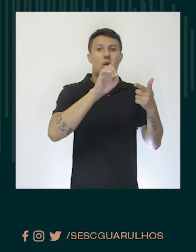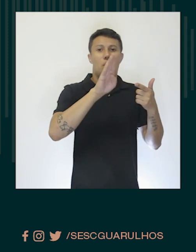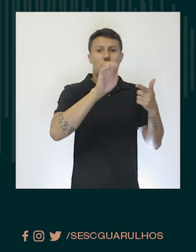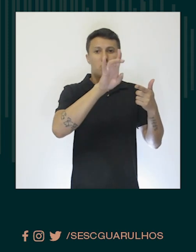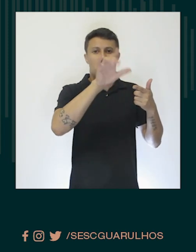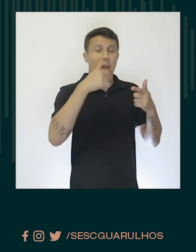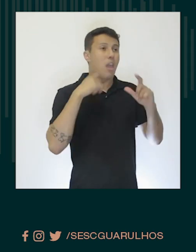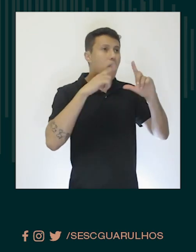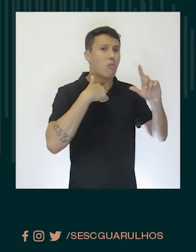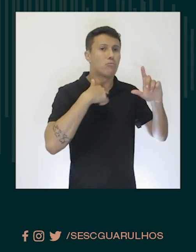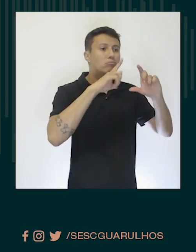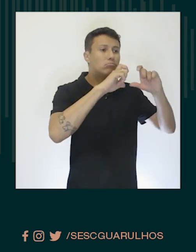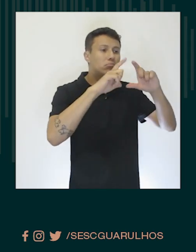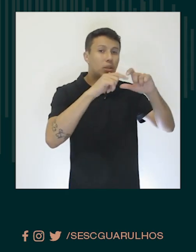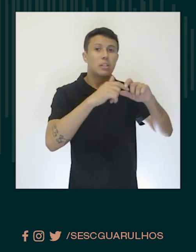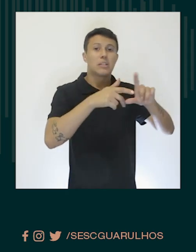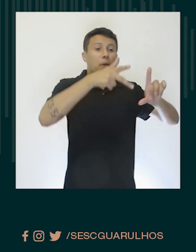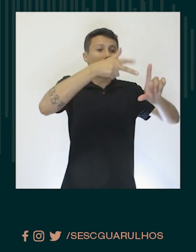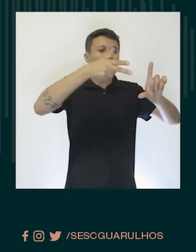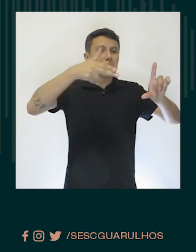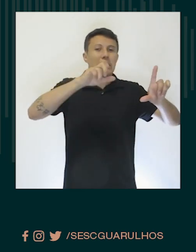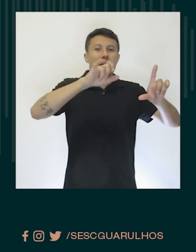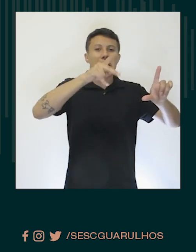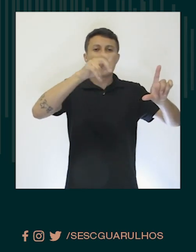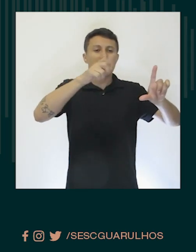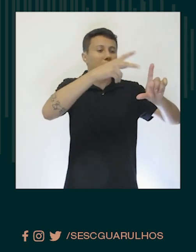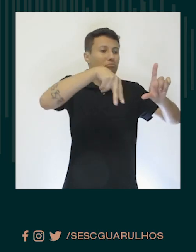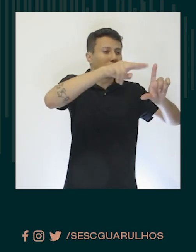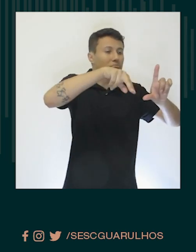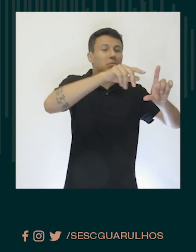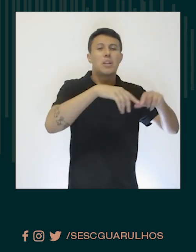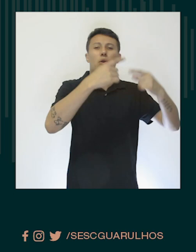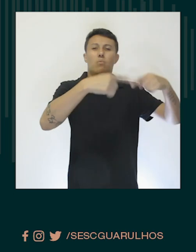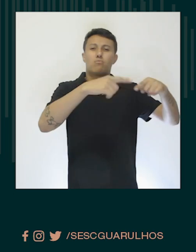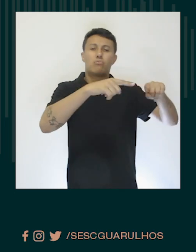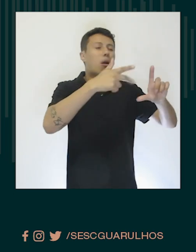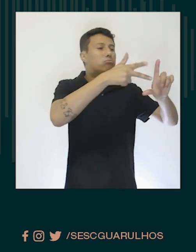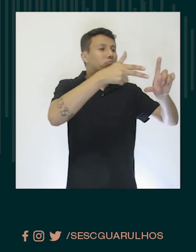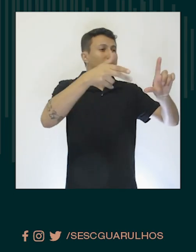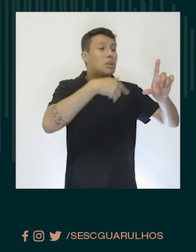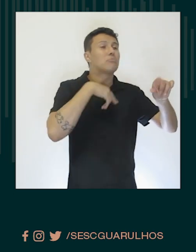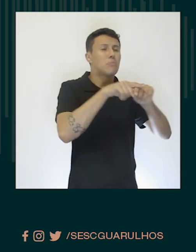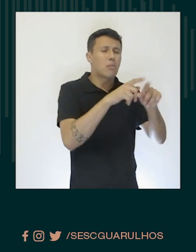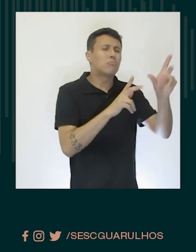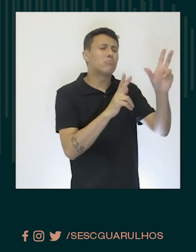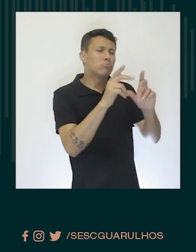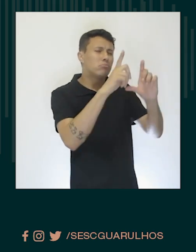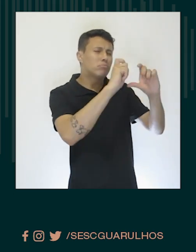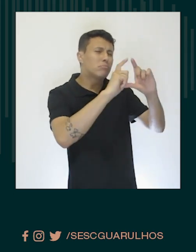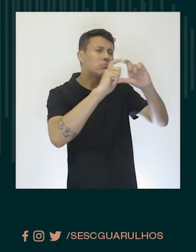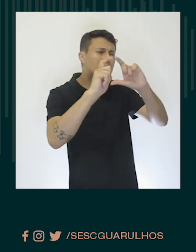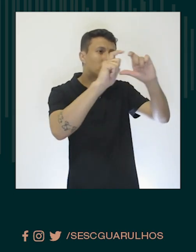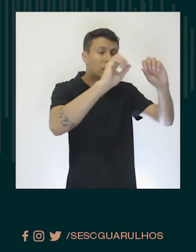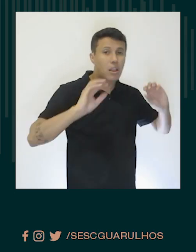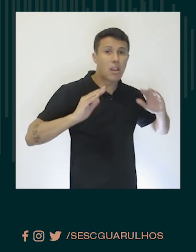cantoras de R&B. Fotografei o clipe delas, fiz a fotografia do vídeo, videoclipe que saiu na TV,